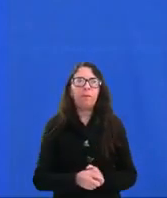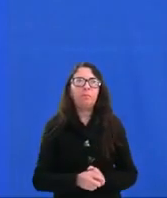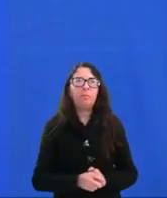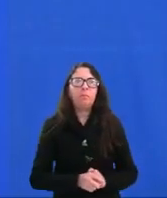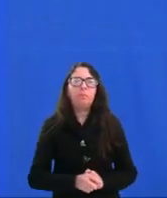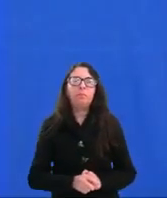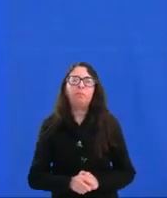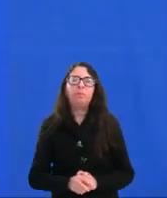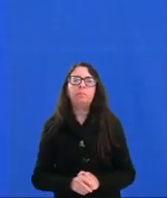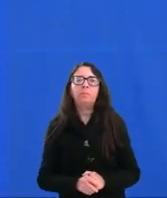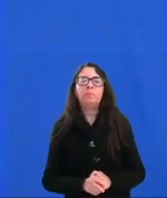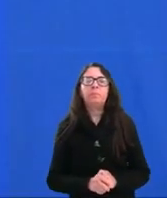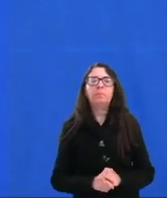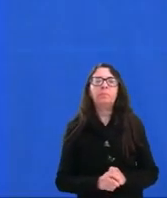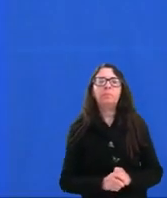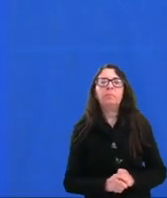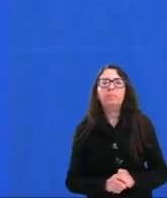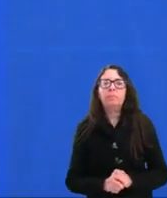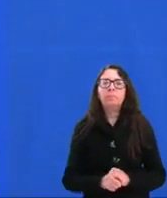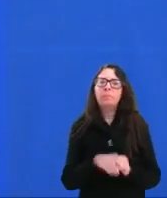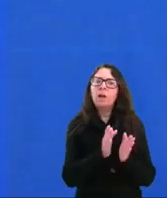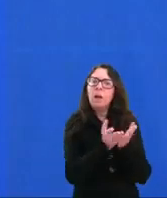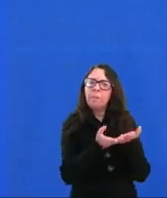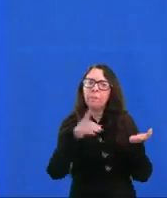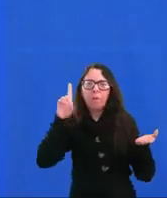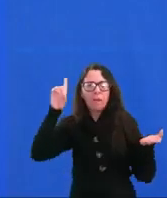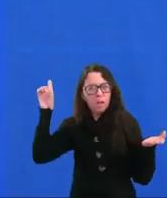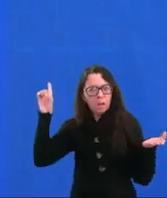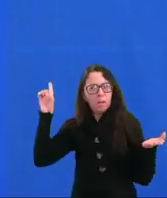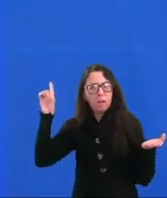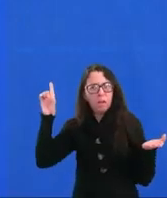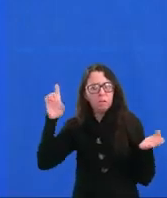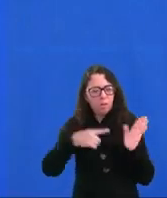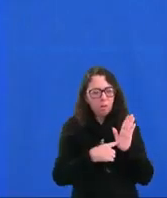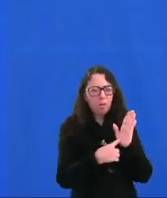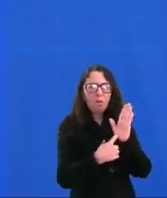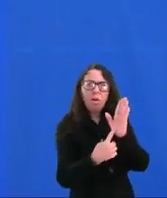eles. João 13:35.